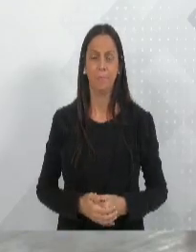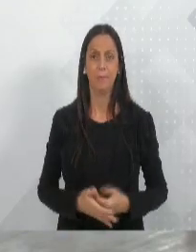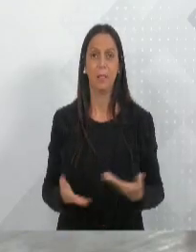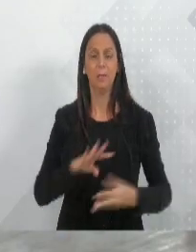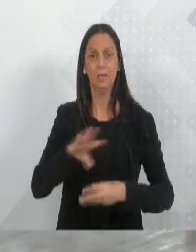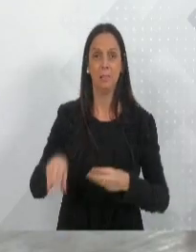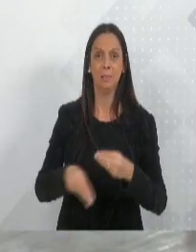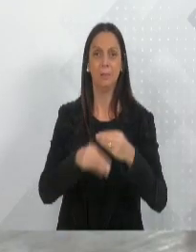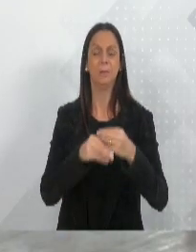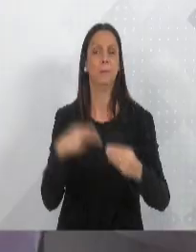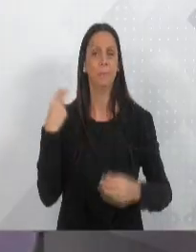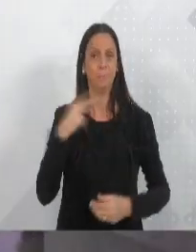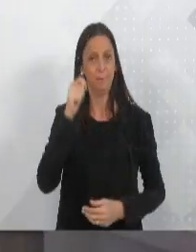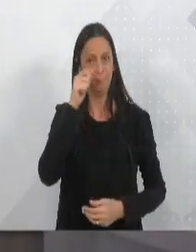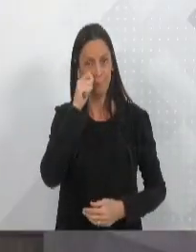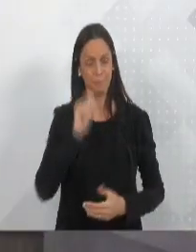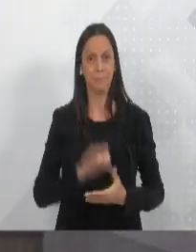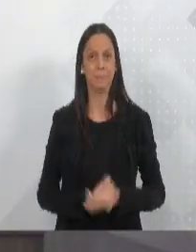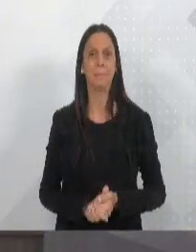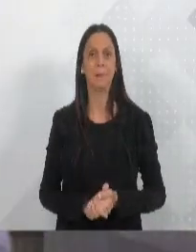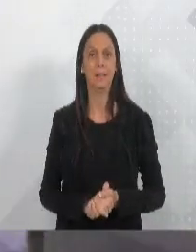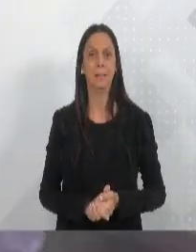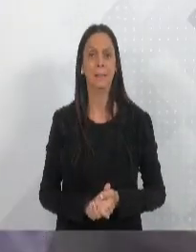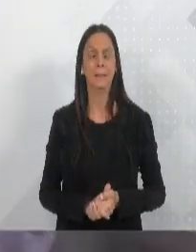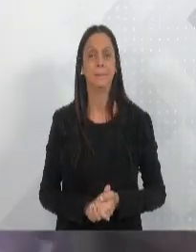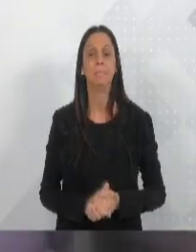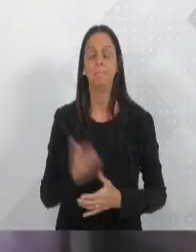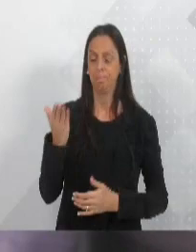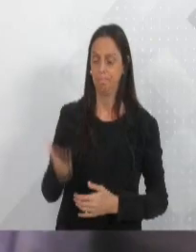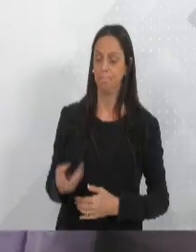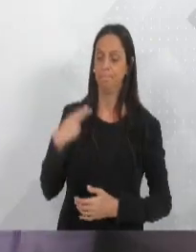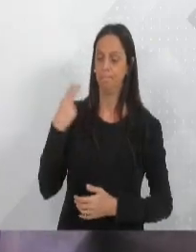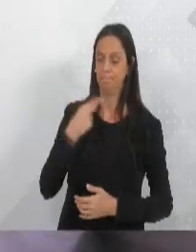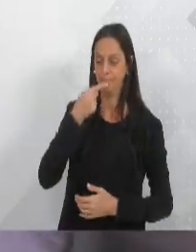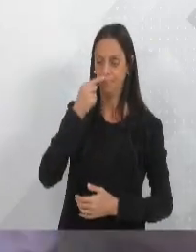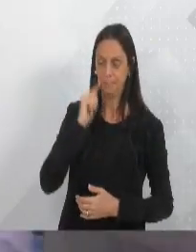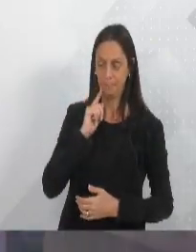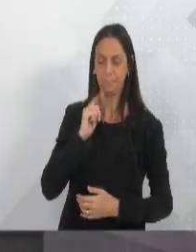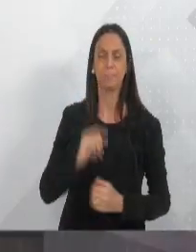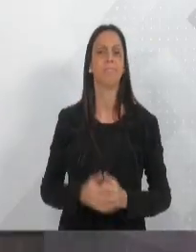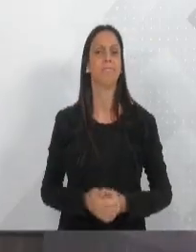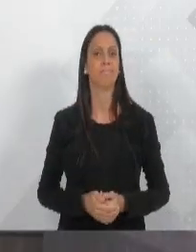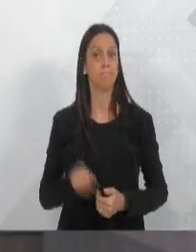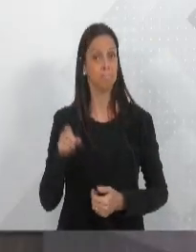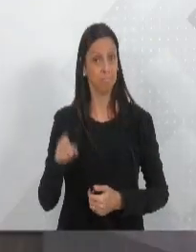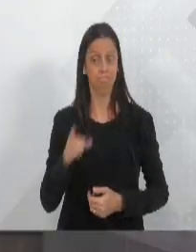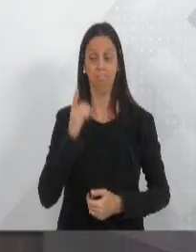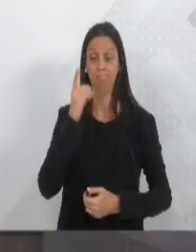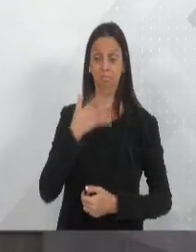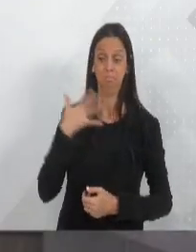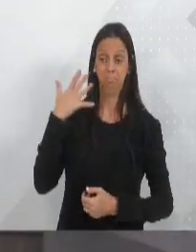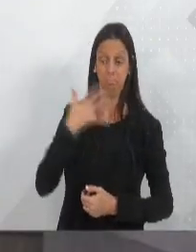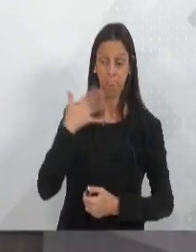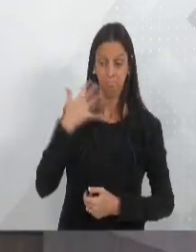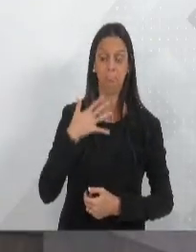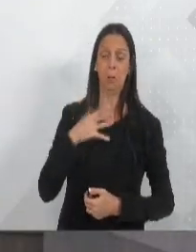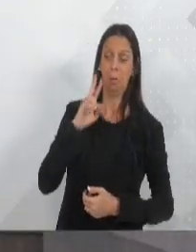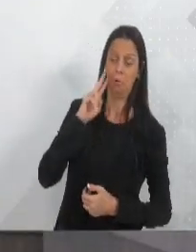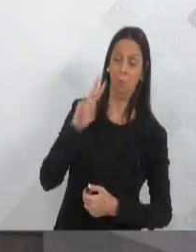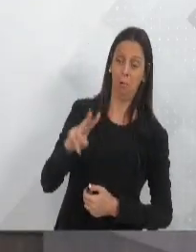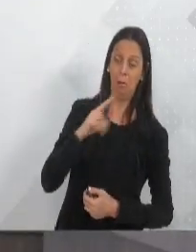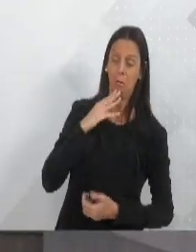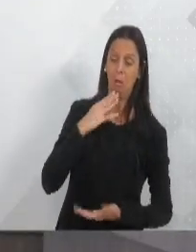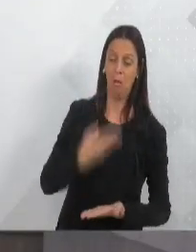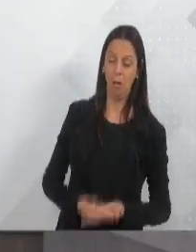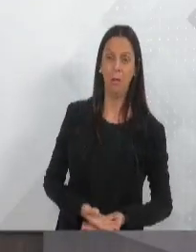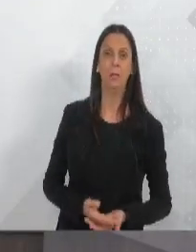Almir Vieira Vereador nazato vossa excelência começou um discurso aqui que confesso a vossa excelência